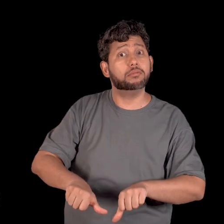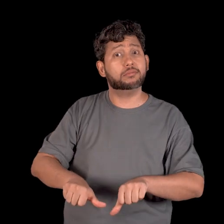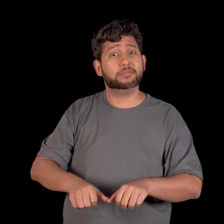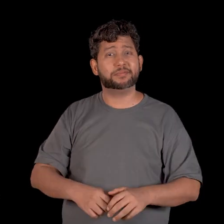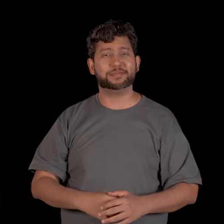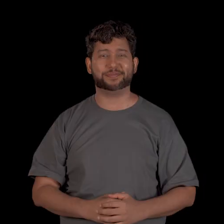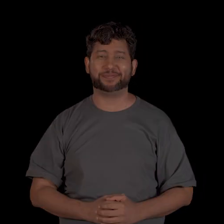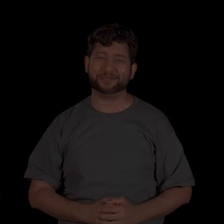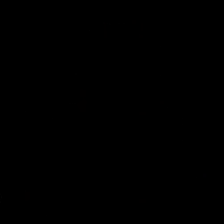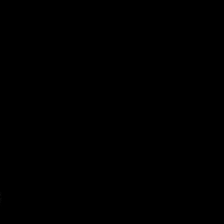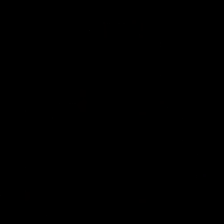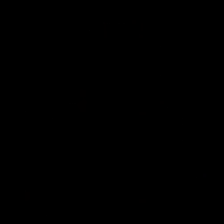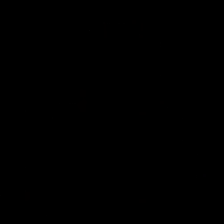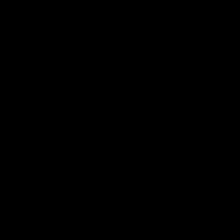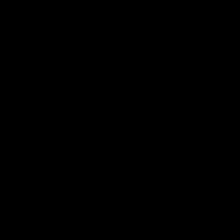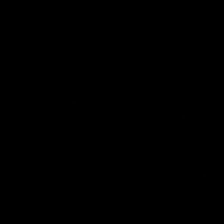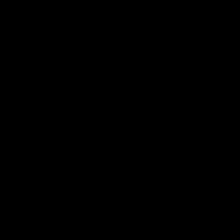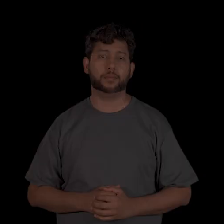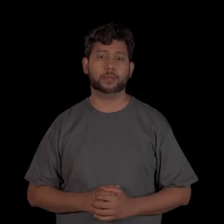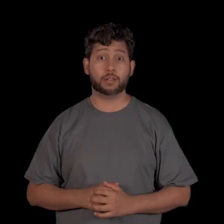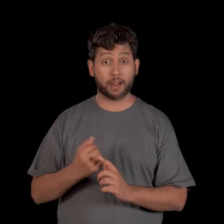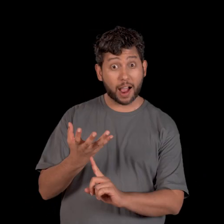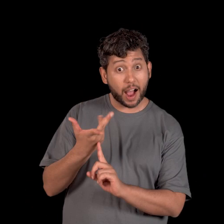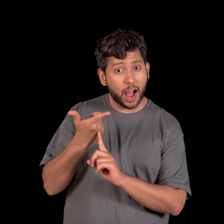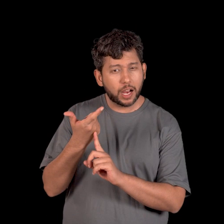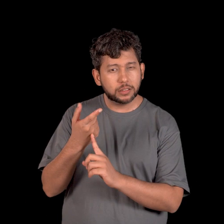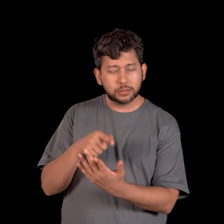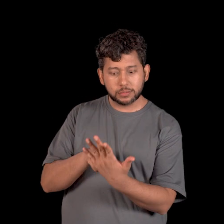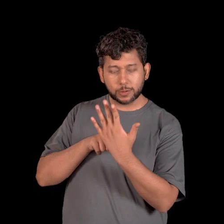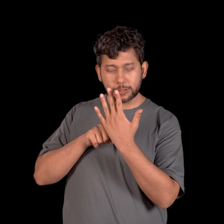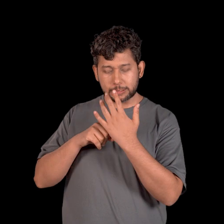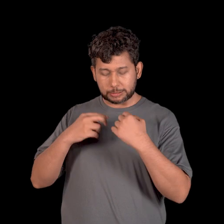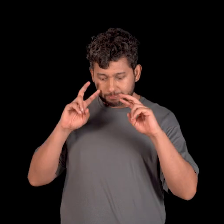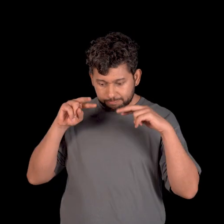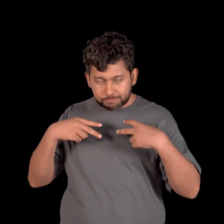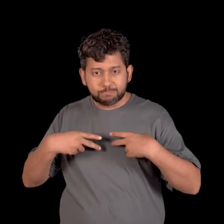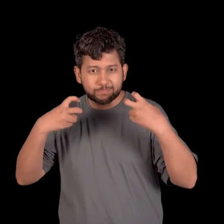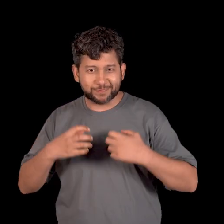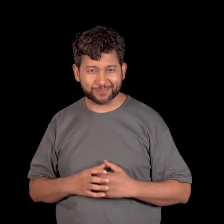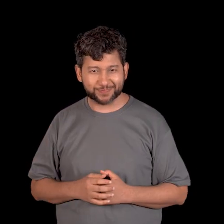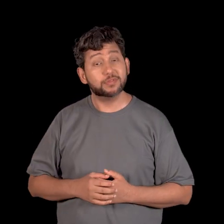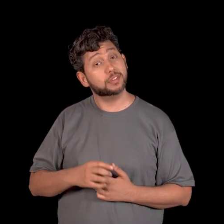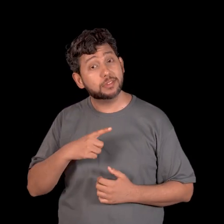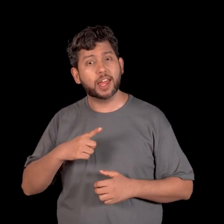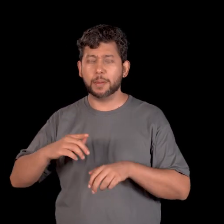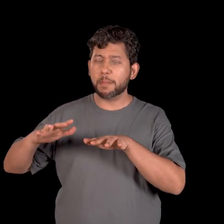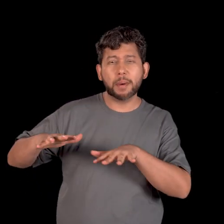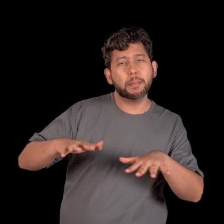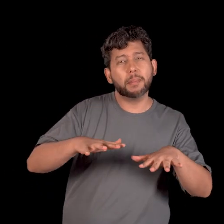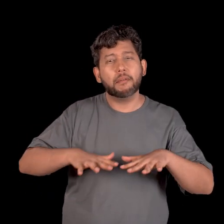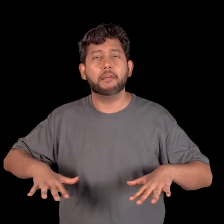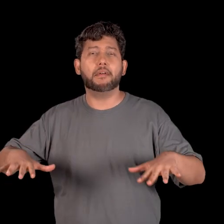demonstrar que sua decadência ou seu fim está próximo. A arte que nos questiona. Muitas das